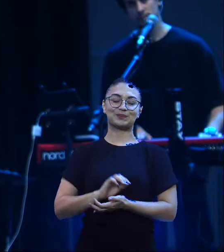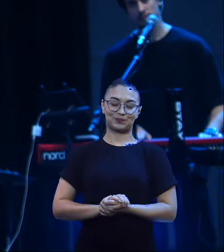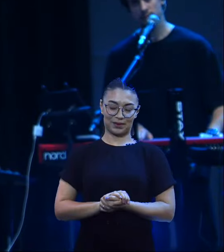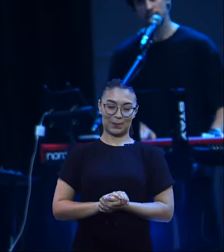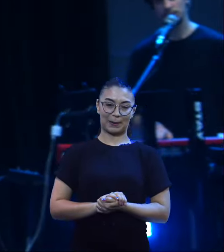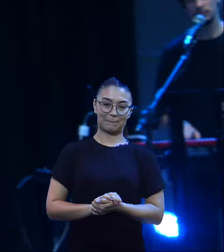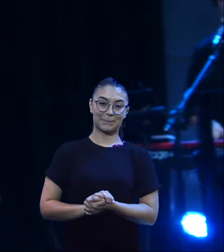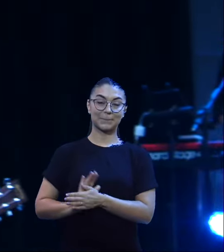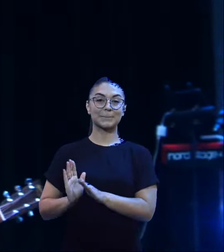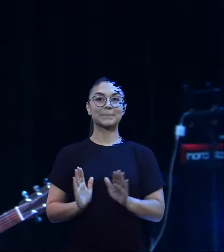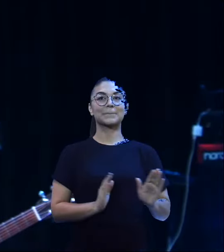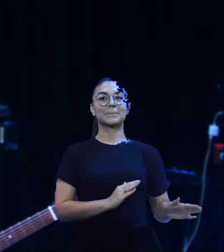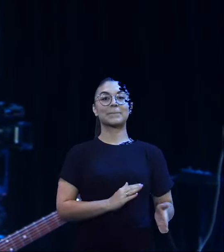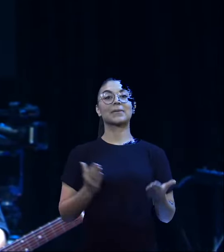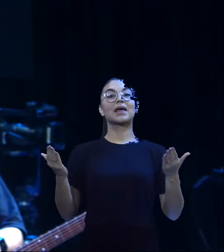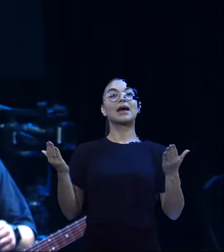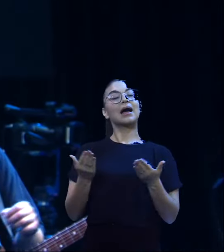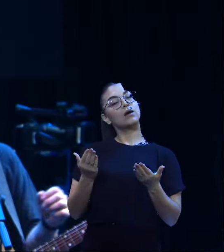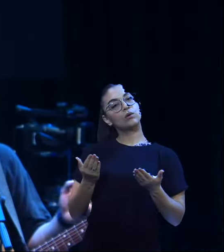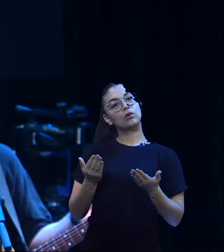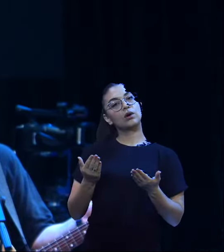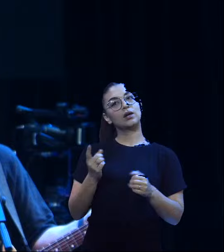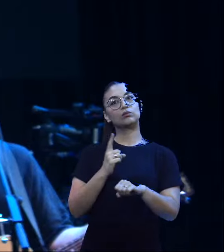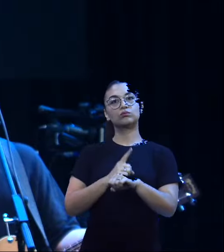agora um momento que a gente tem todos os cultos.